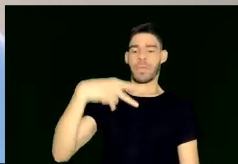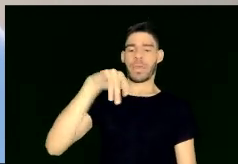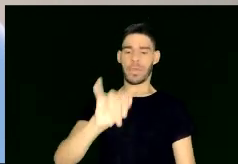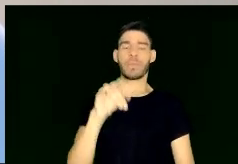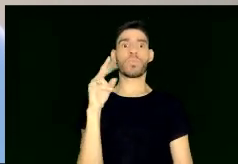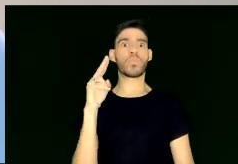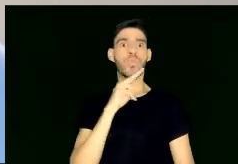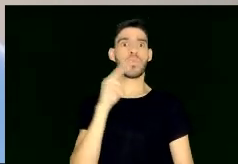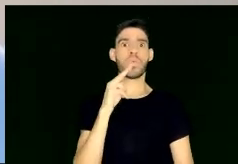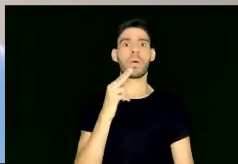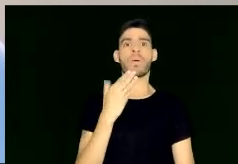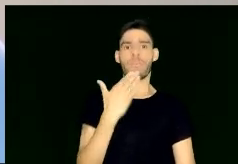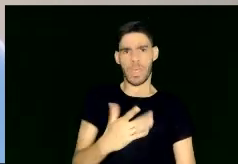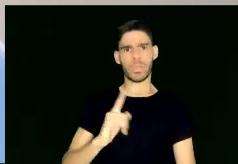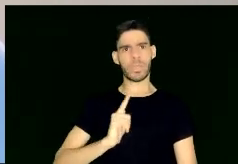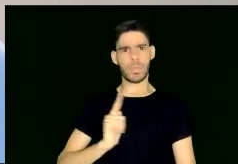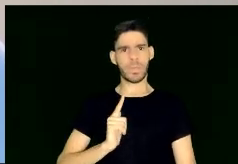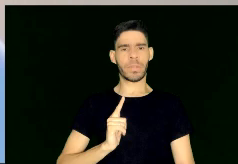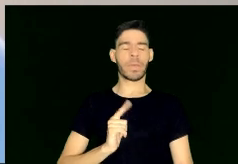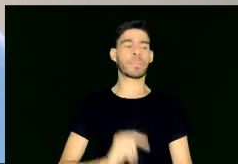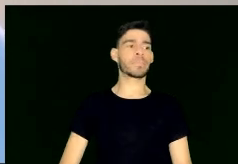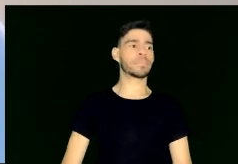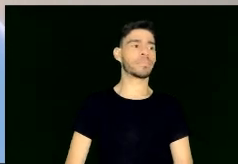INPI, até com pedido de urgência,